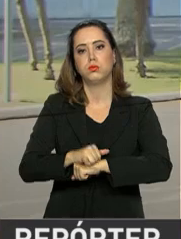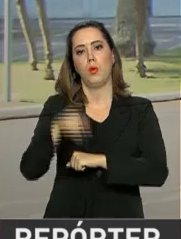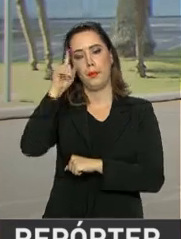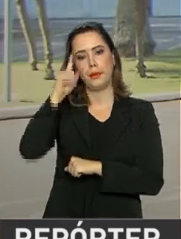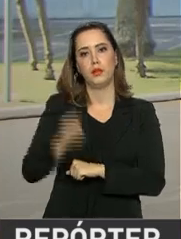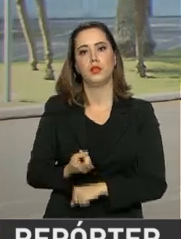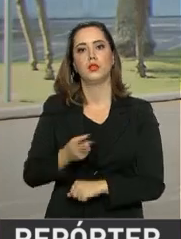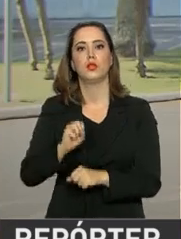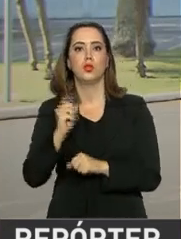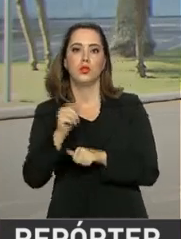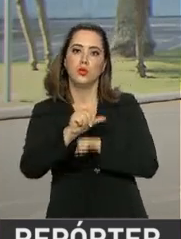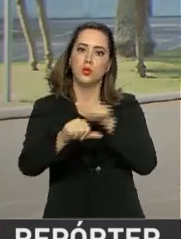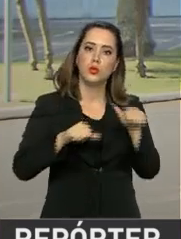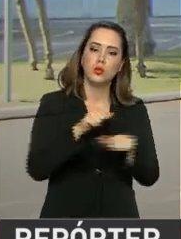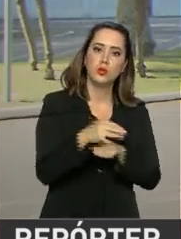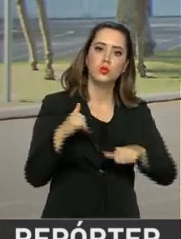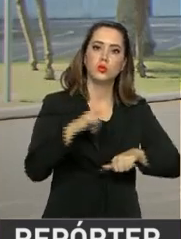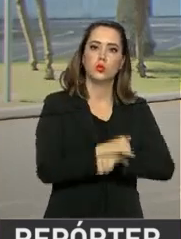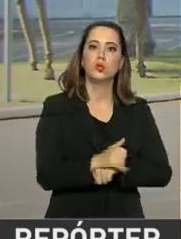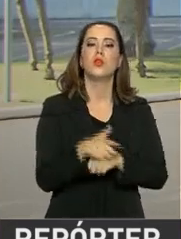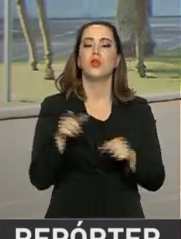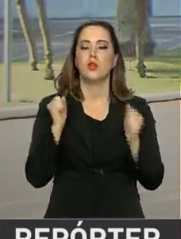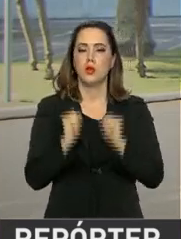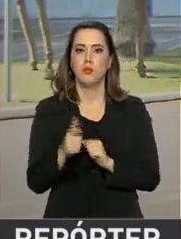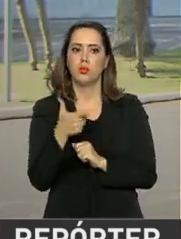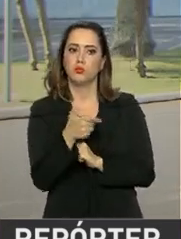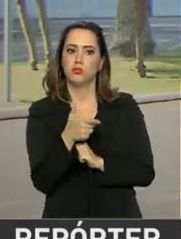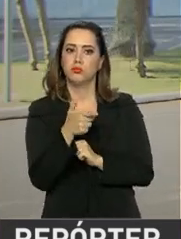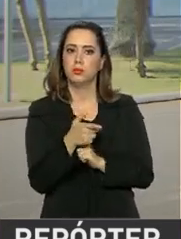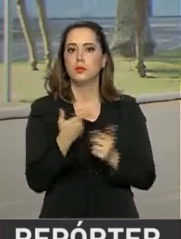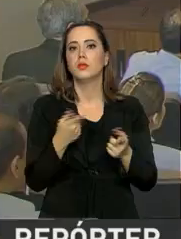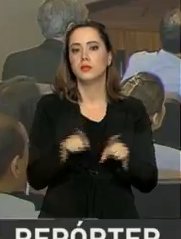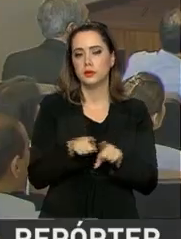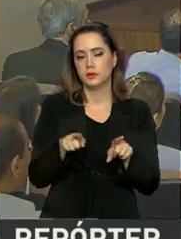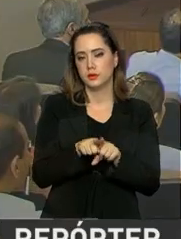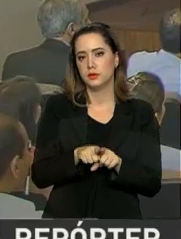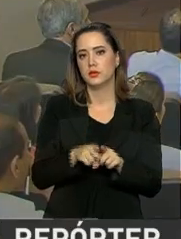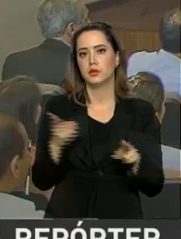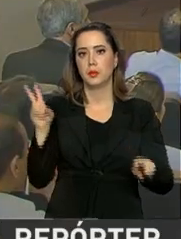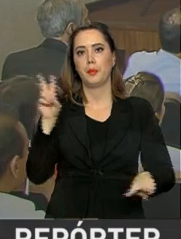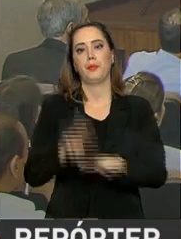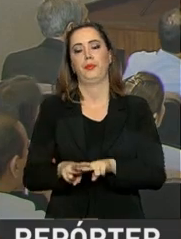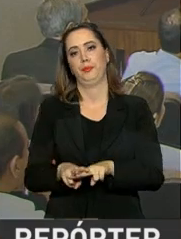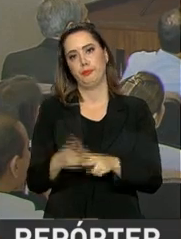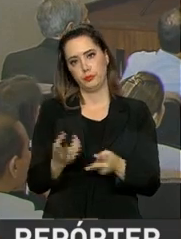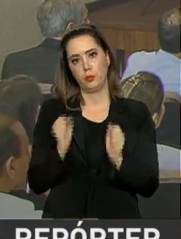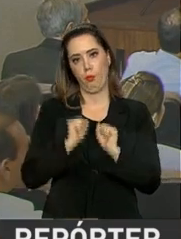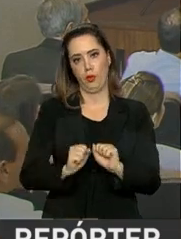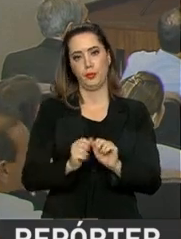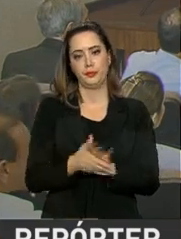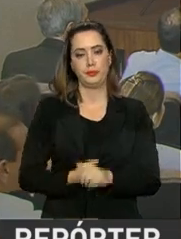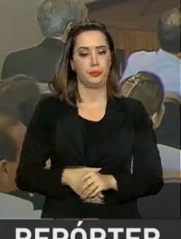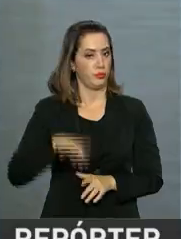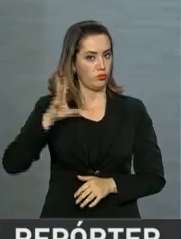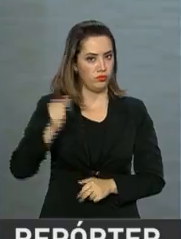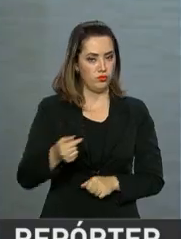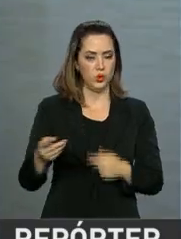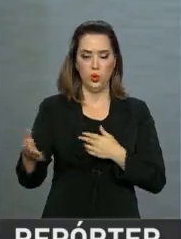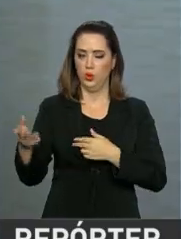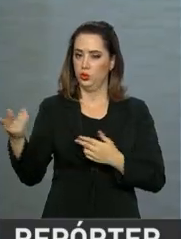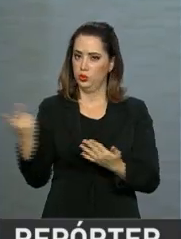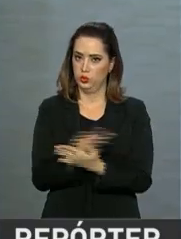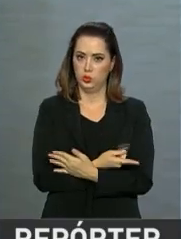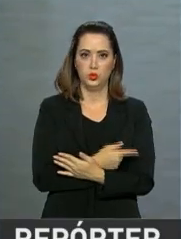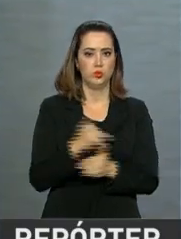da rota até os tiros de aviso e de detenção da aeronave hostil. As restrições são para todo o tráfego aéreo, de